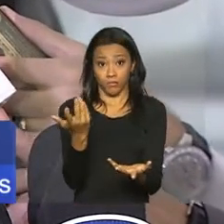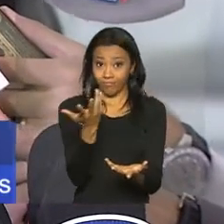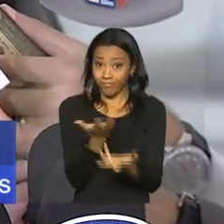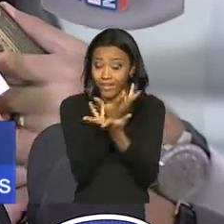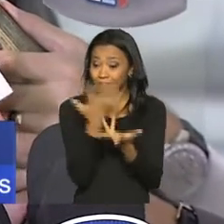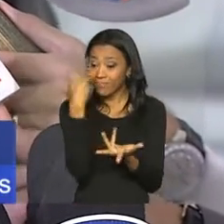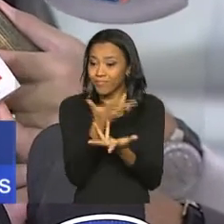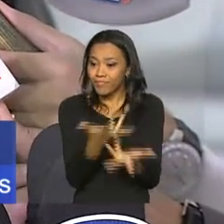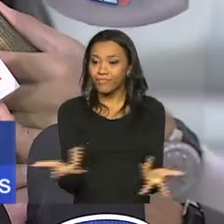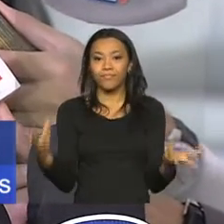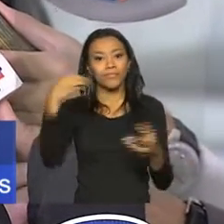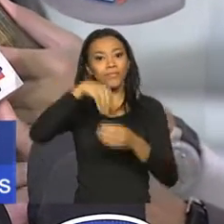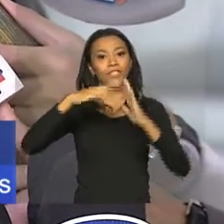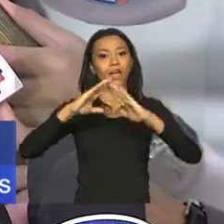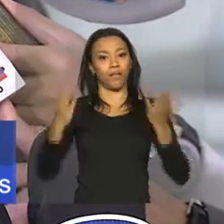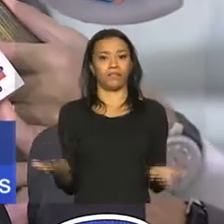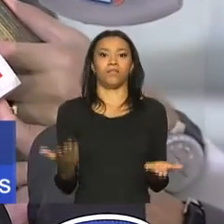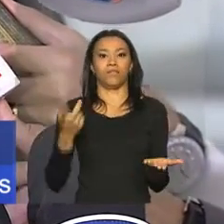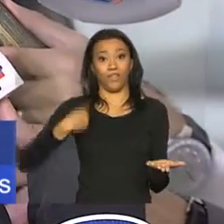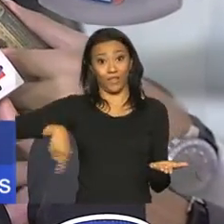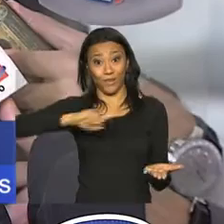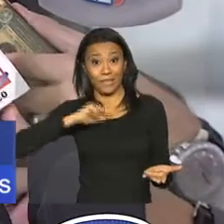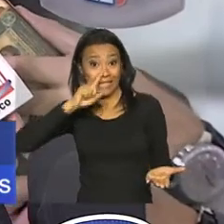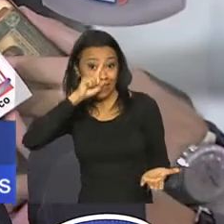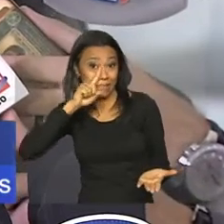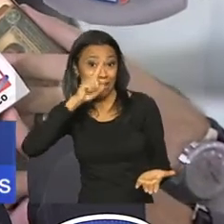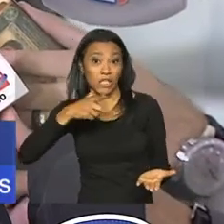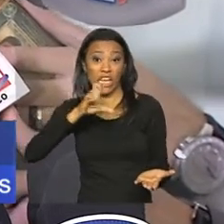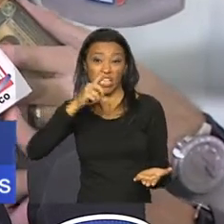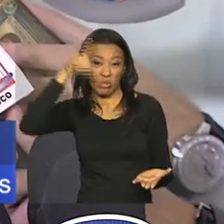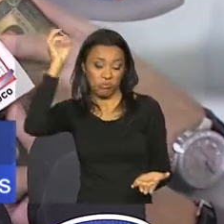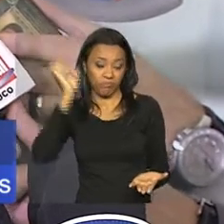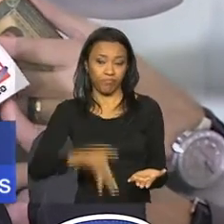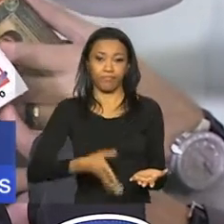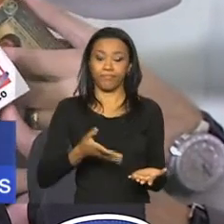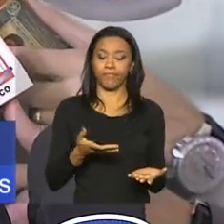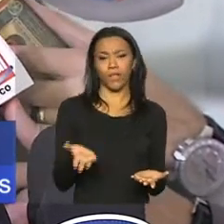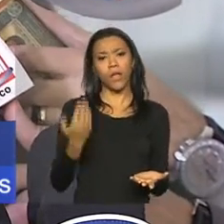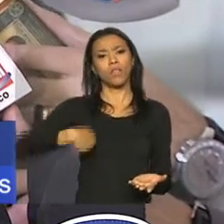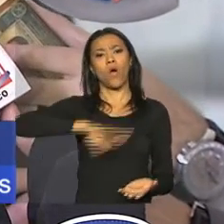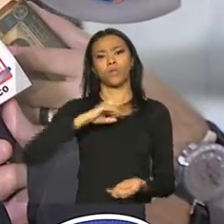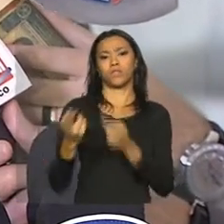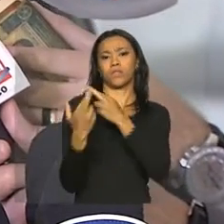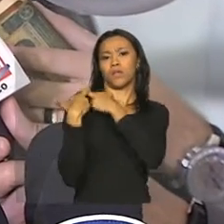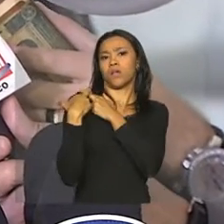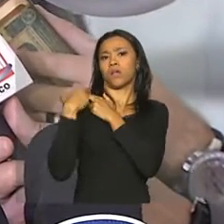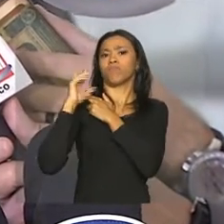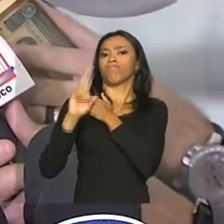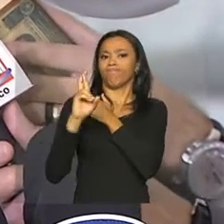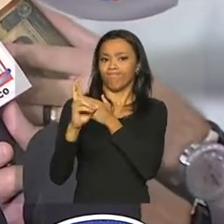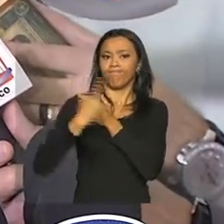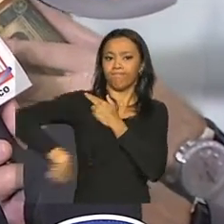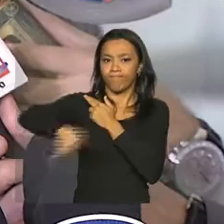maravilhoso que recebemos e que estamos transformando em lixo a nossa responsabilidade com a casa